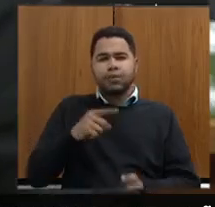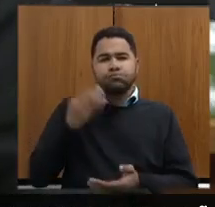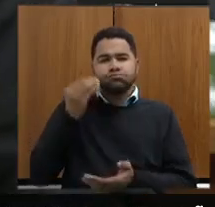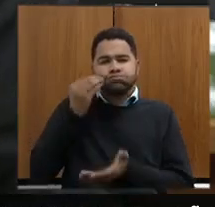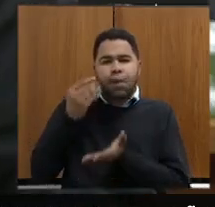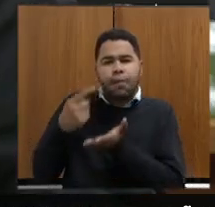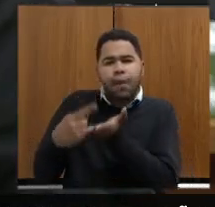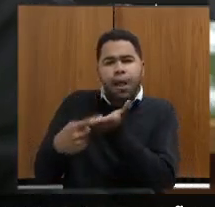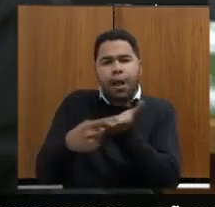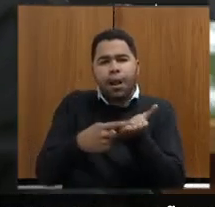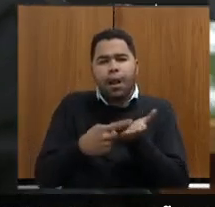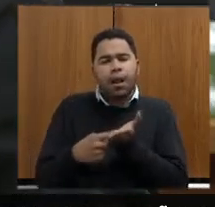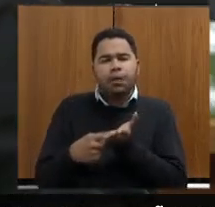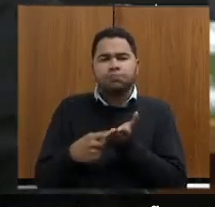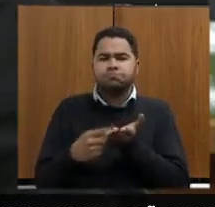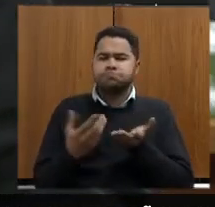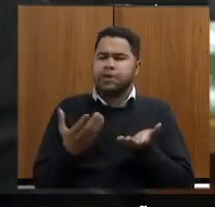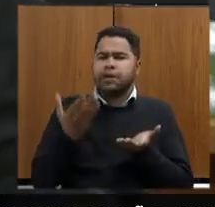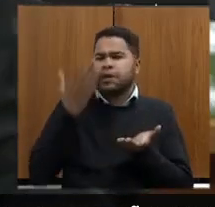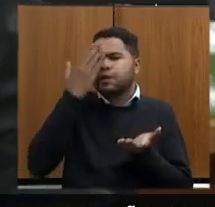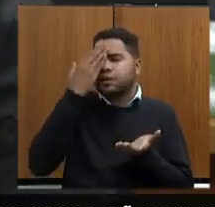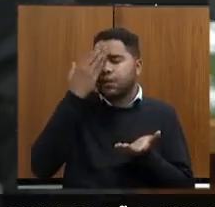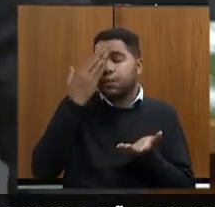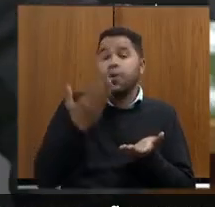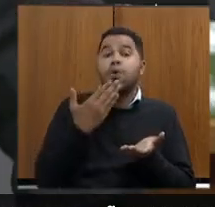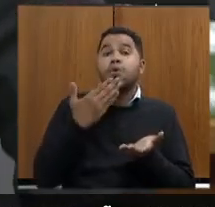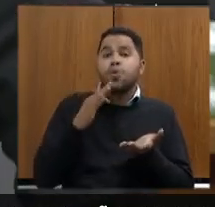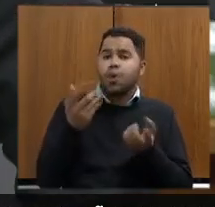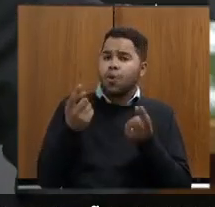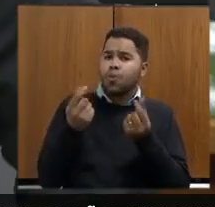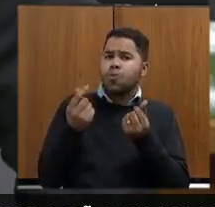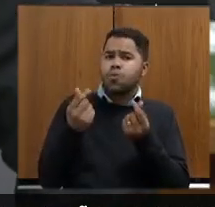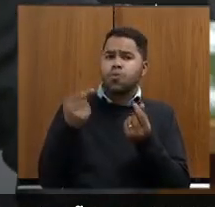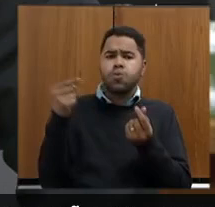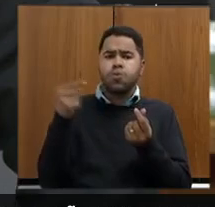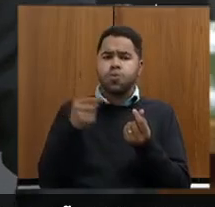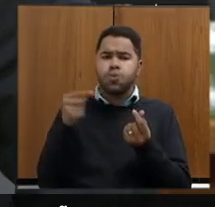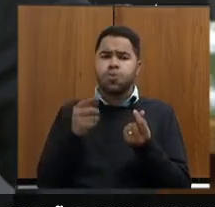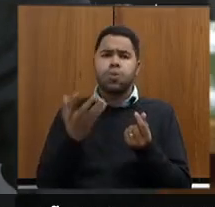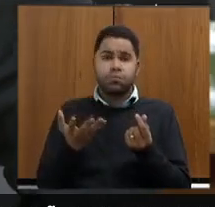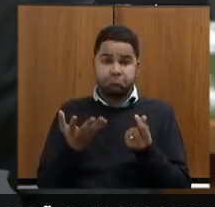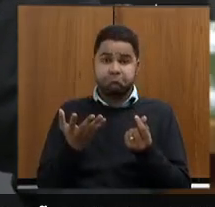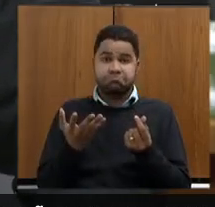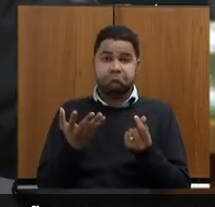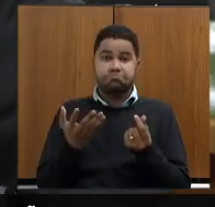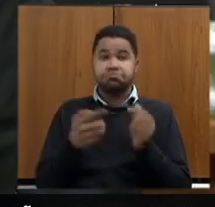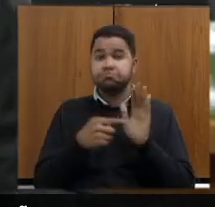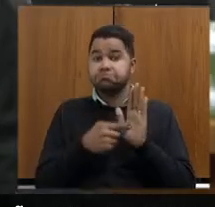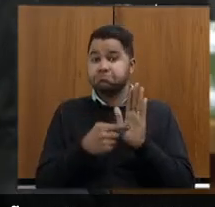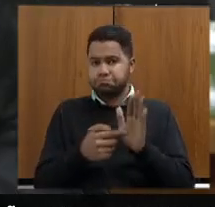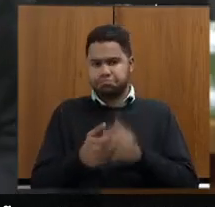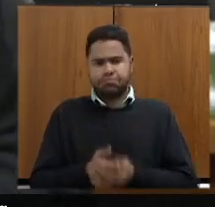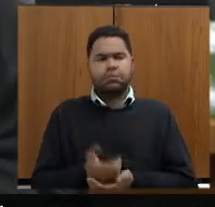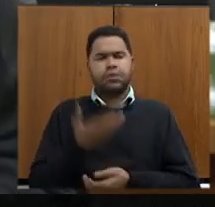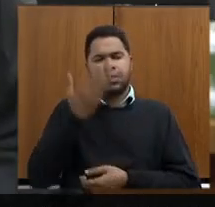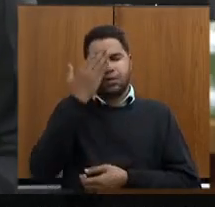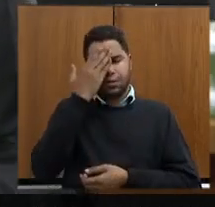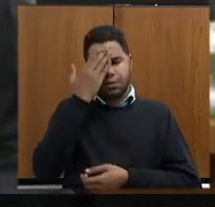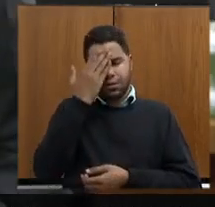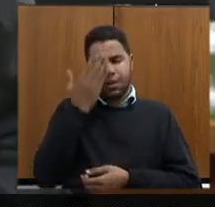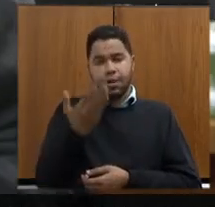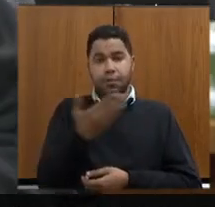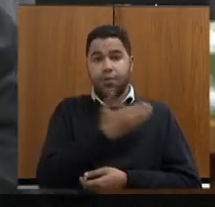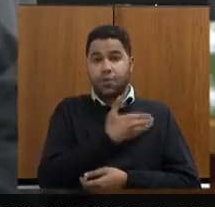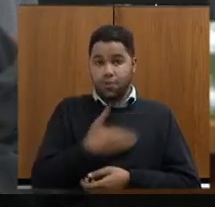saber é em torno de quais valores isso está chegando é que a gente sabe que tem